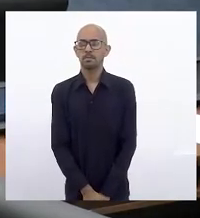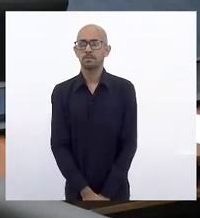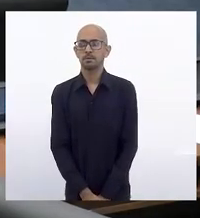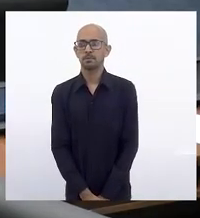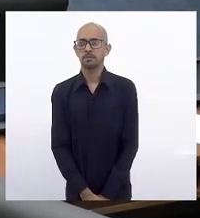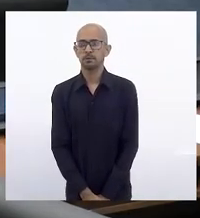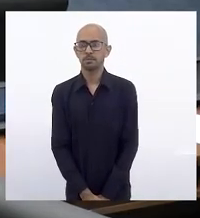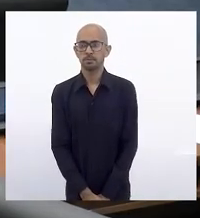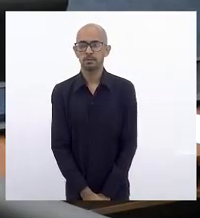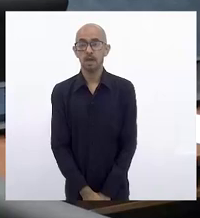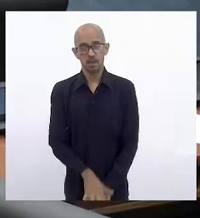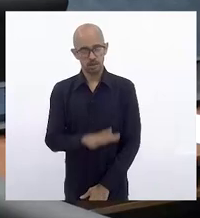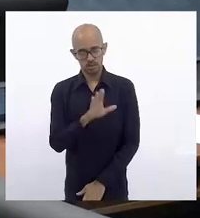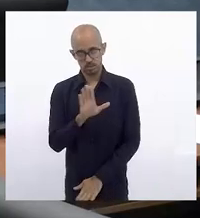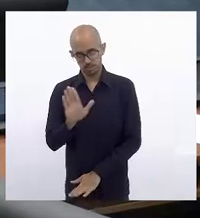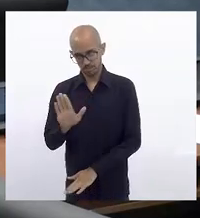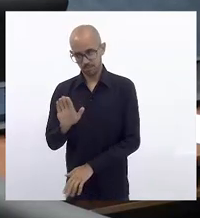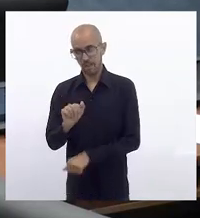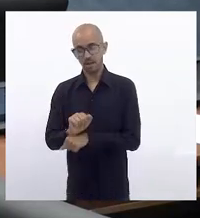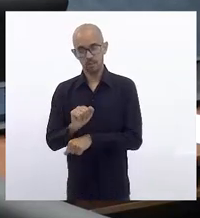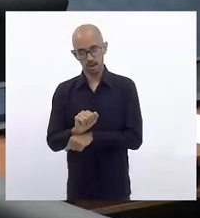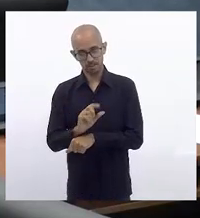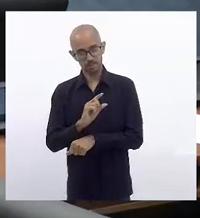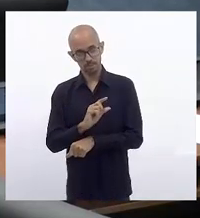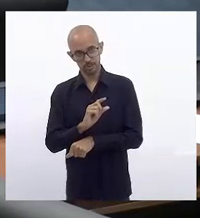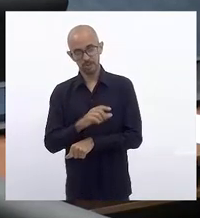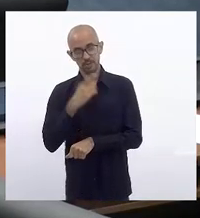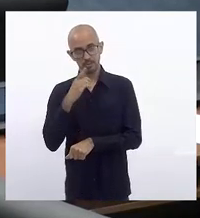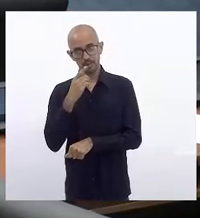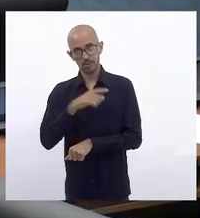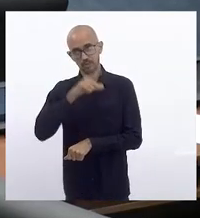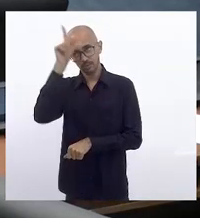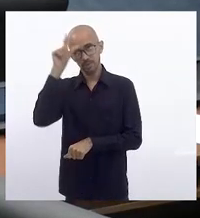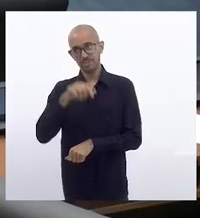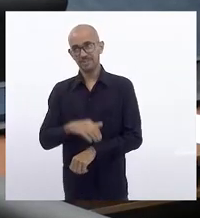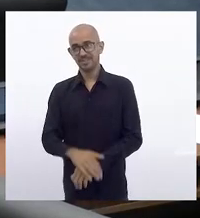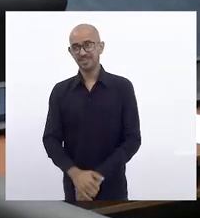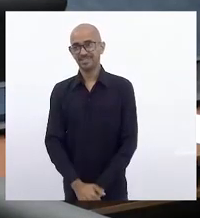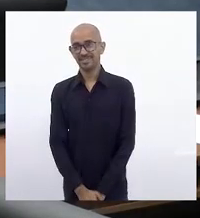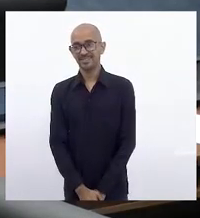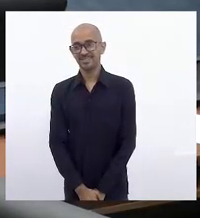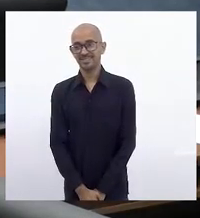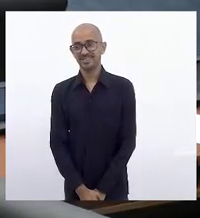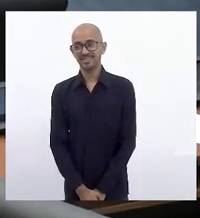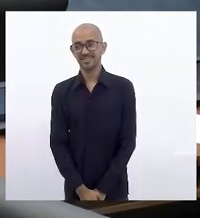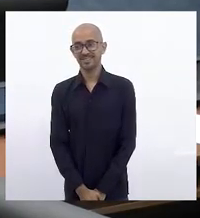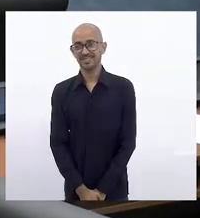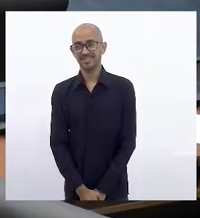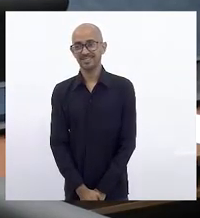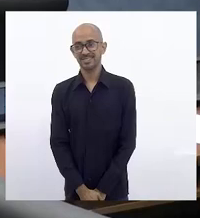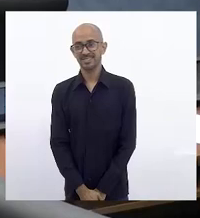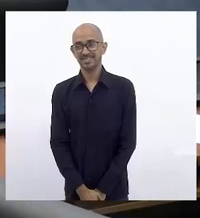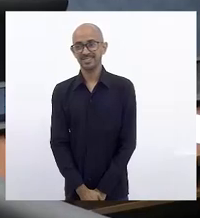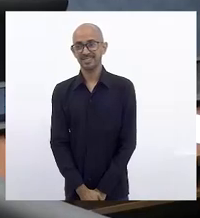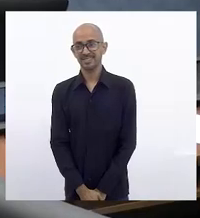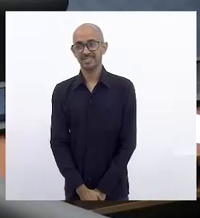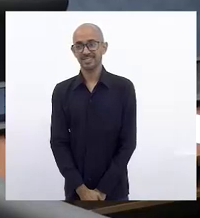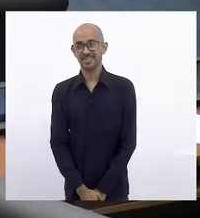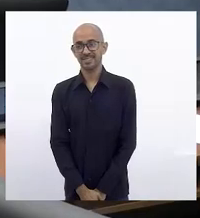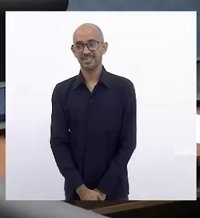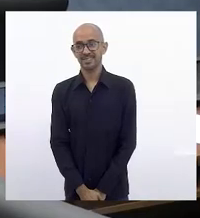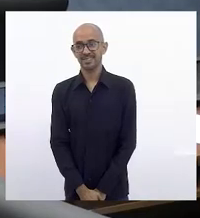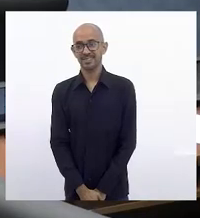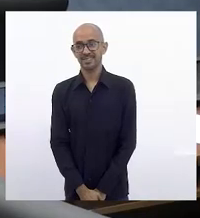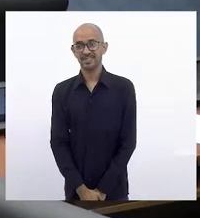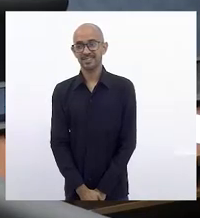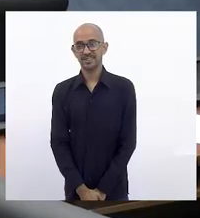Já já falamos, deputado Luiz. Eu vou pedir a coautoria aqui. Pedir o quê?